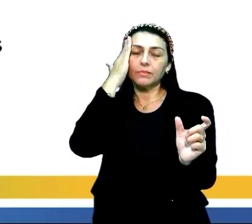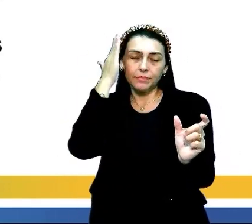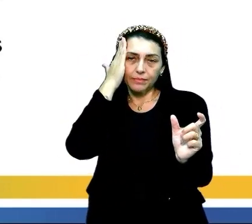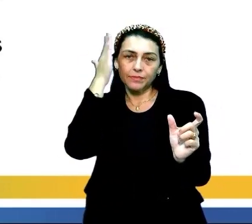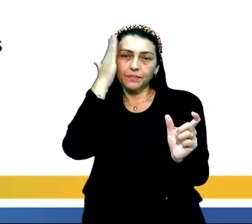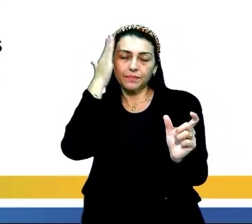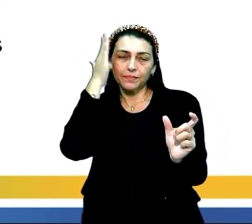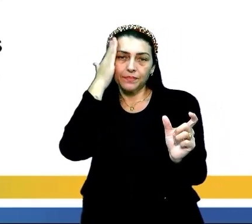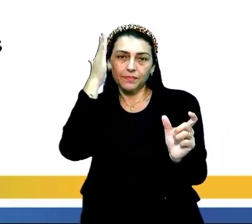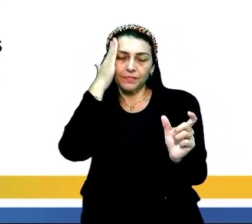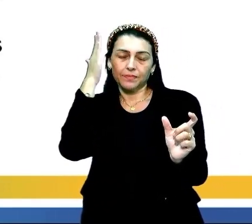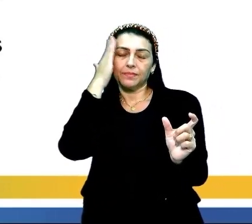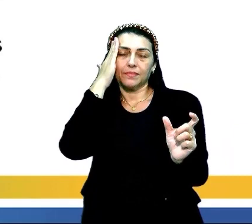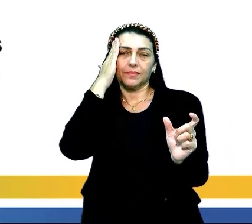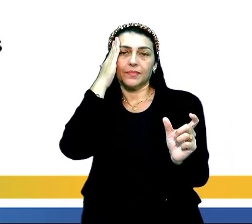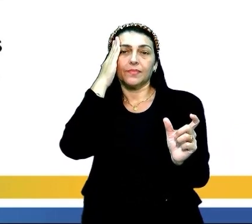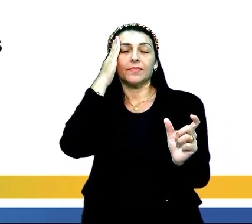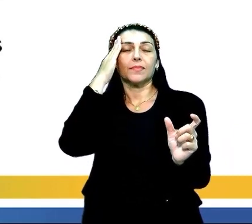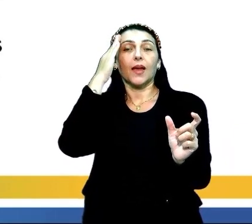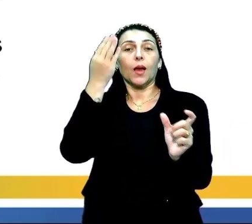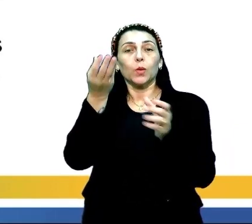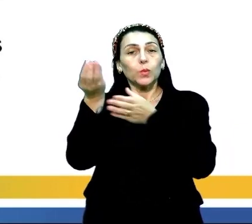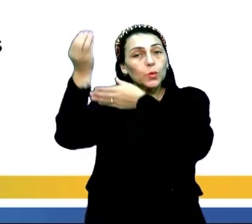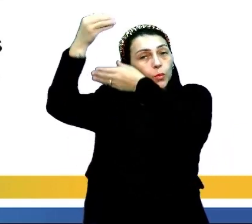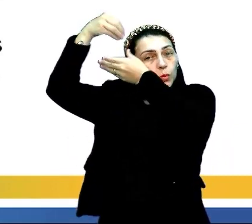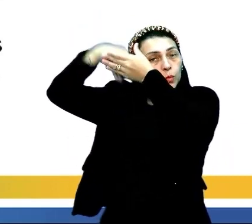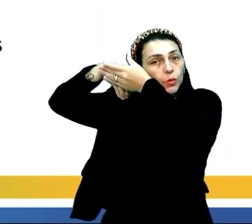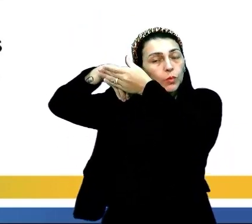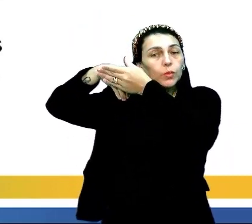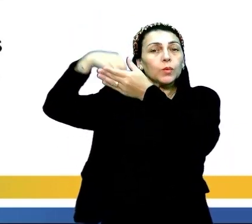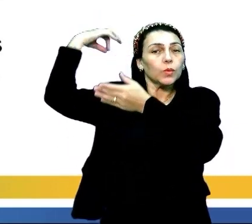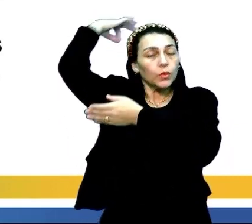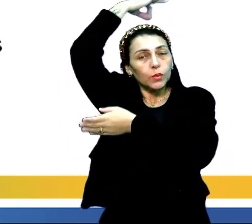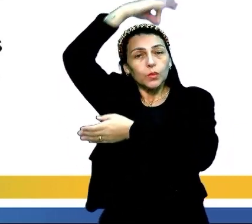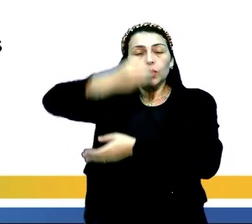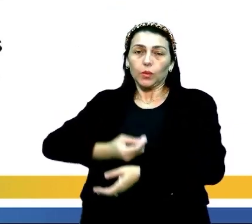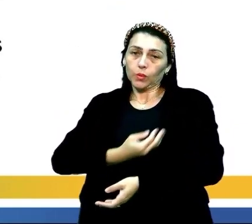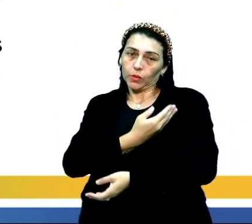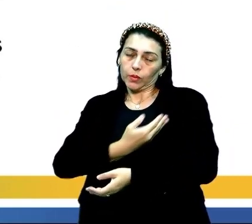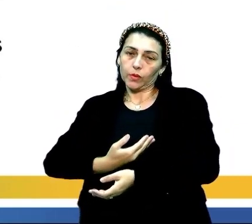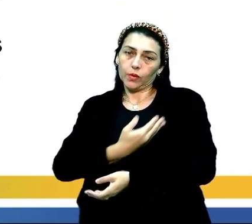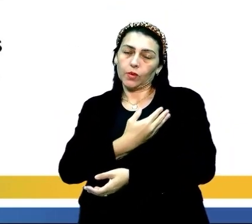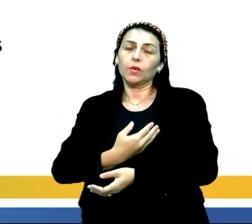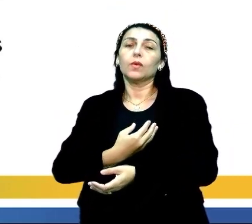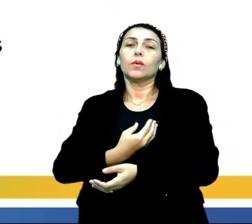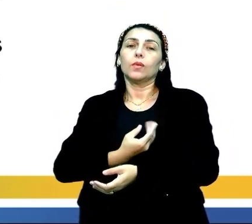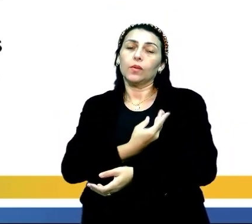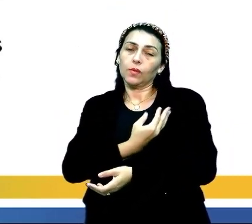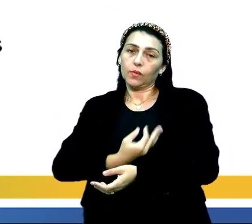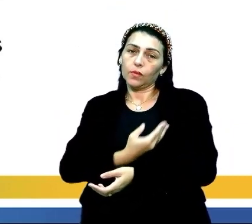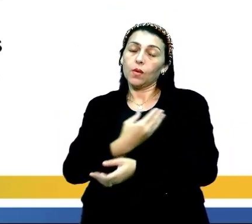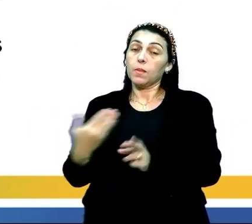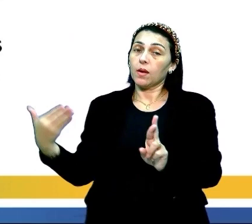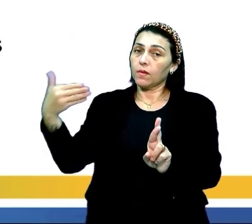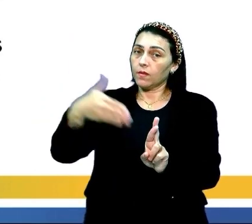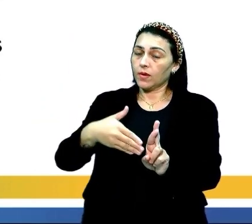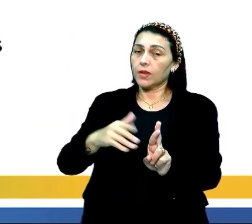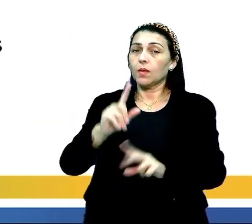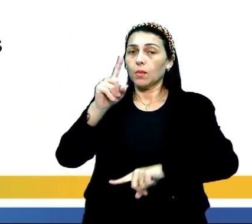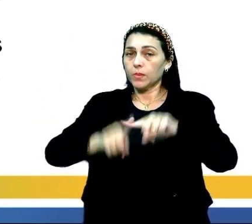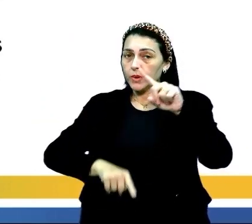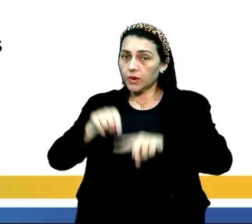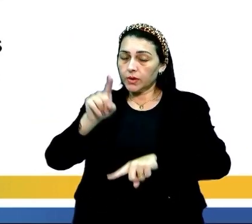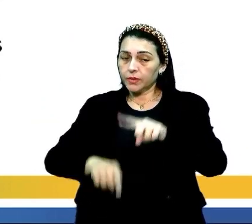Santo Agostinho quer, guardar na memória aquele termo com o qual eu vou designar, eu vou me referir a um